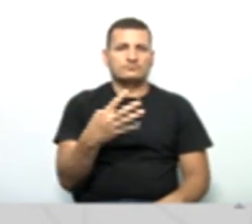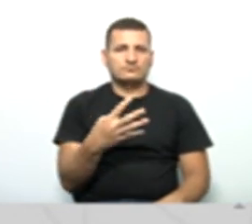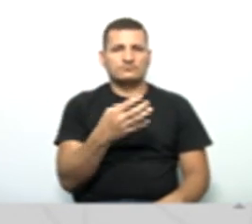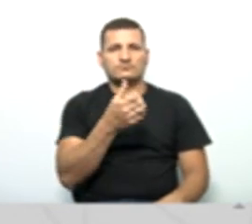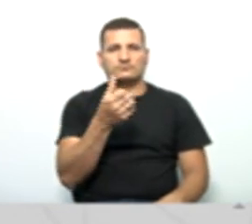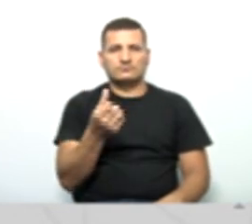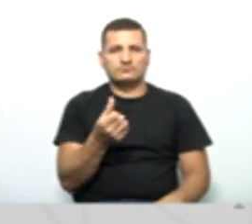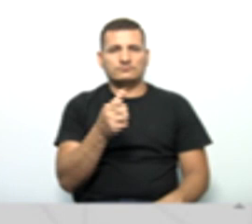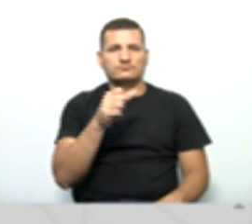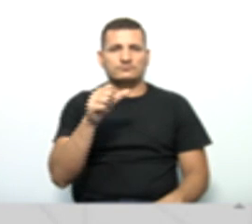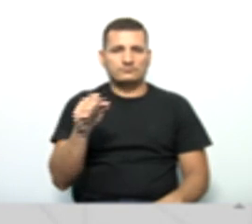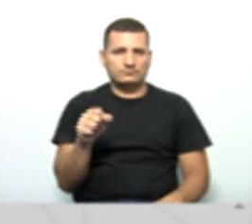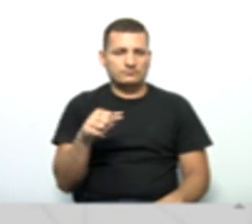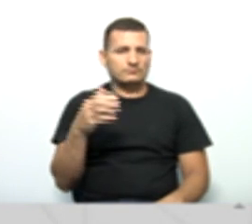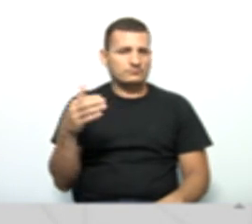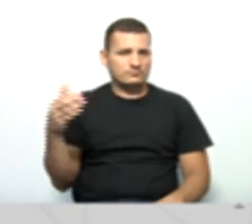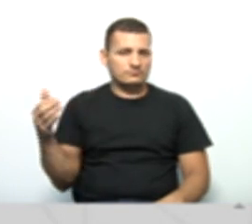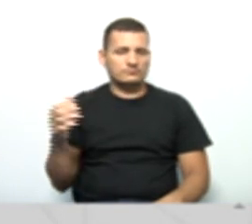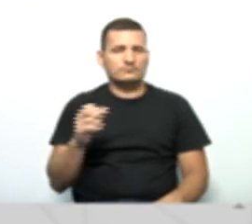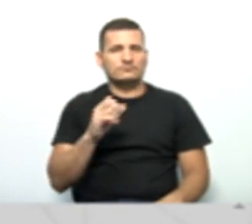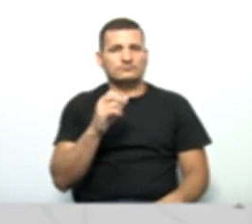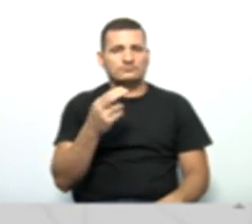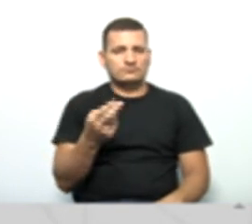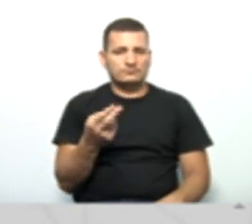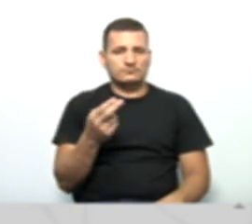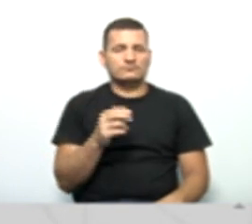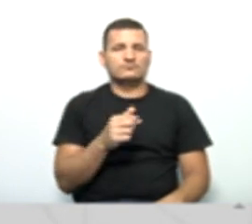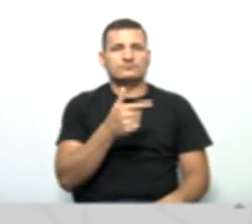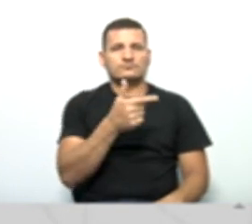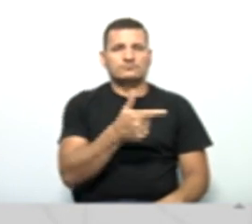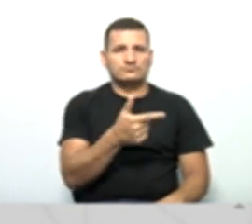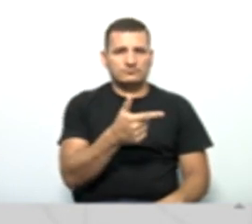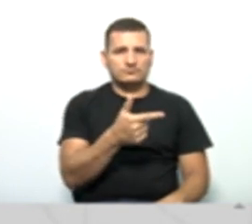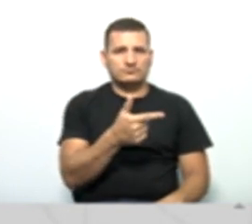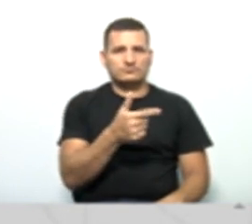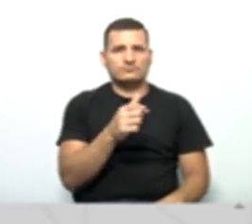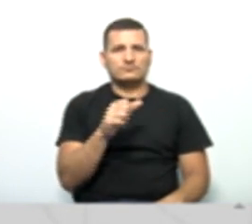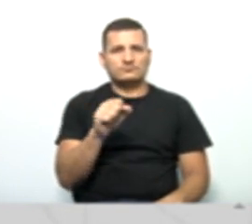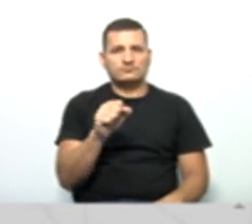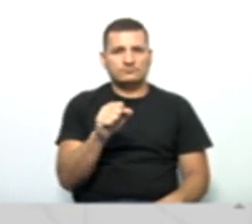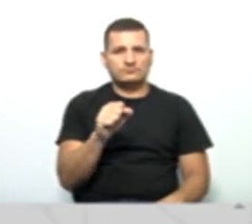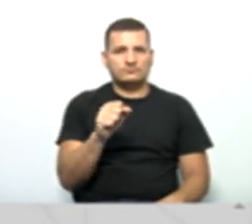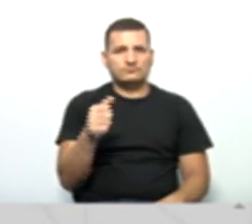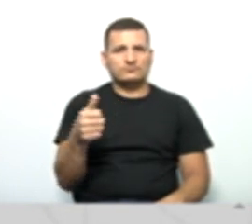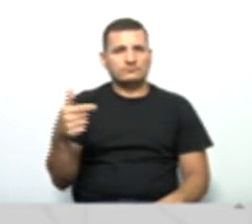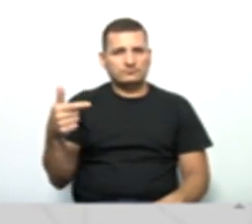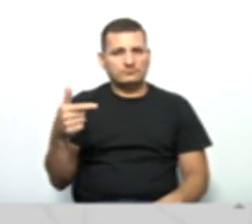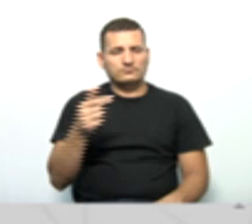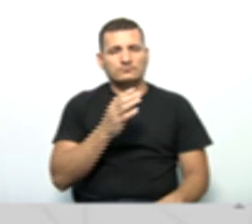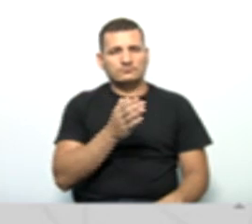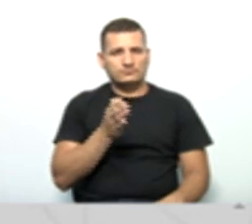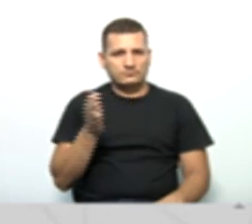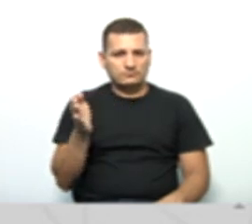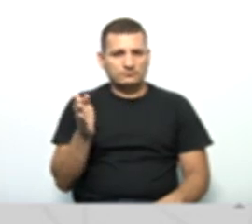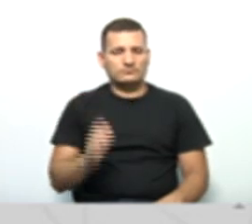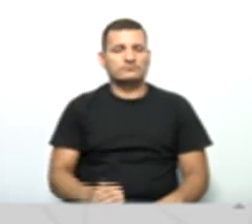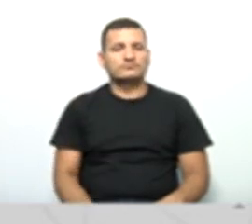em 4 em 4. Ok? É isso. Vamos lá, continuando.